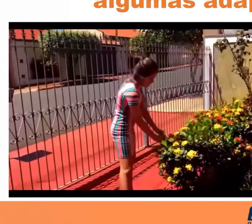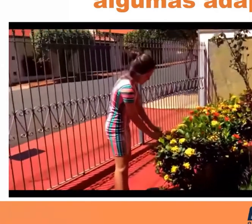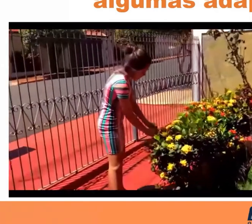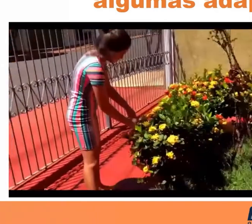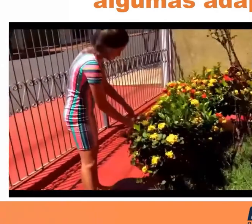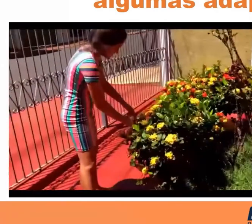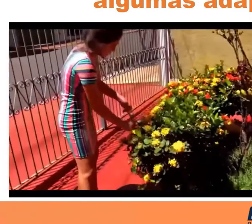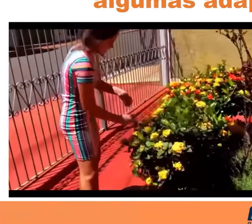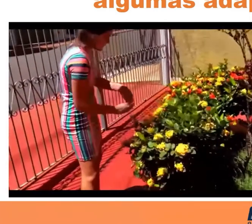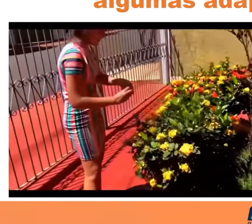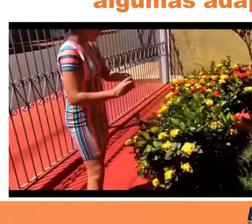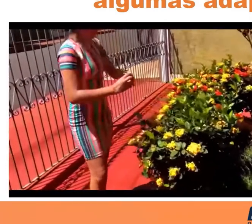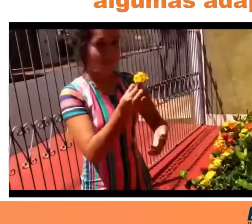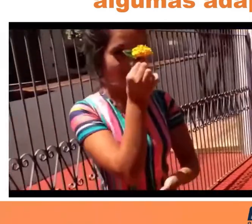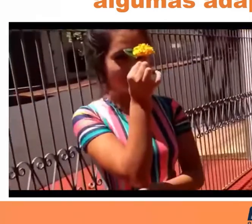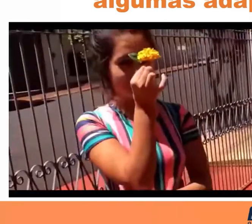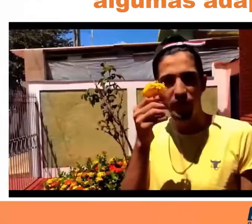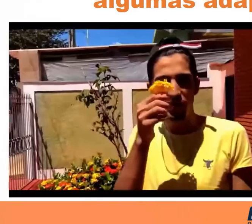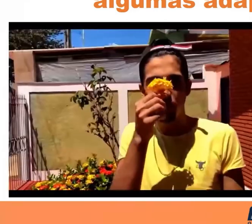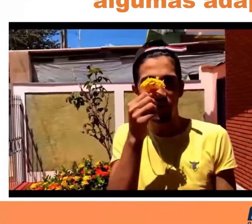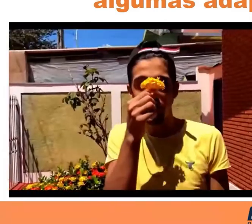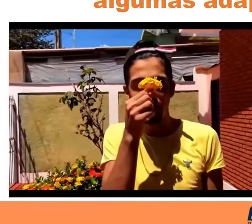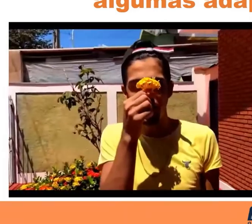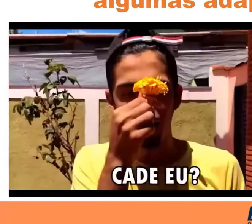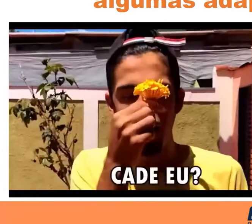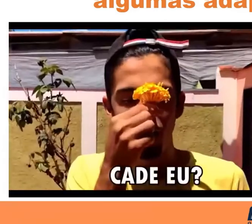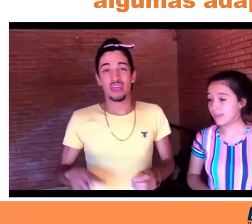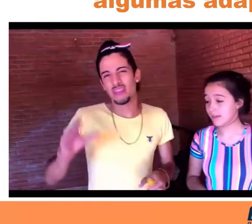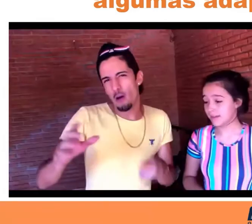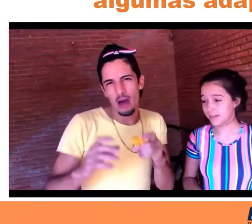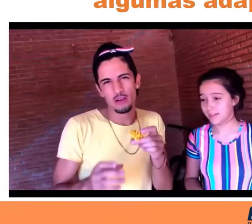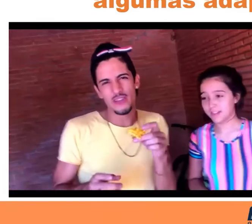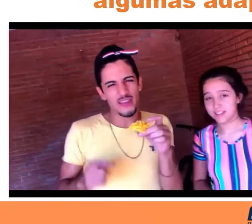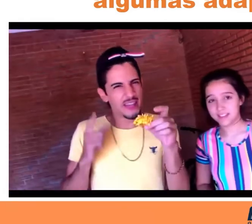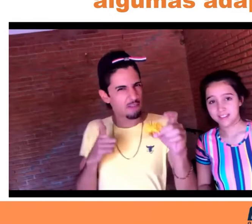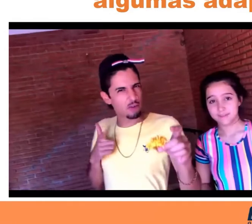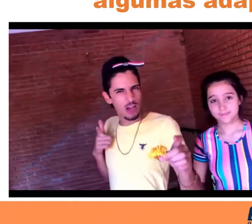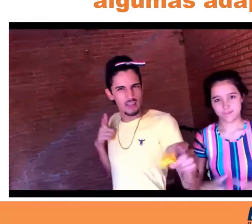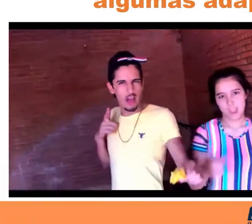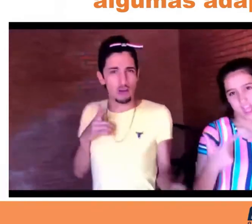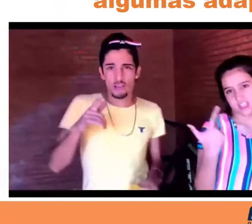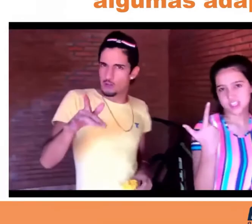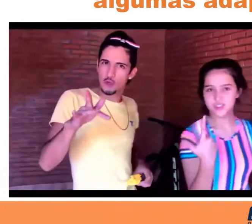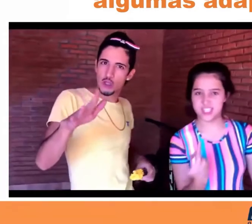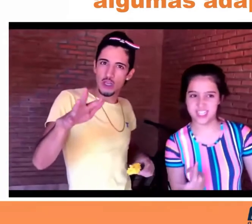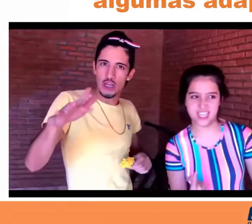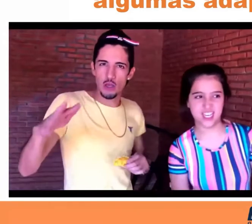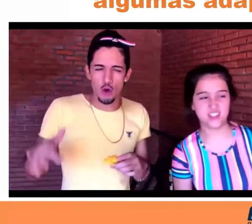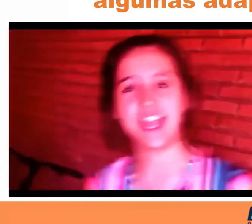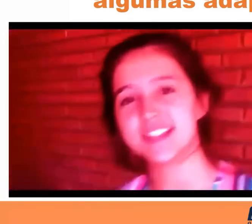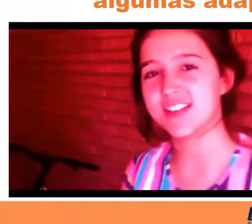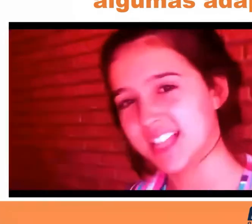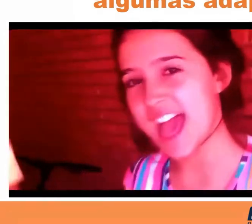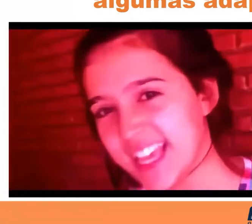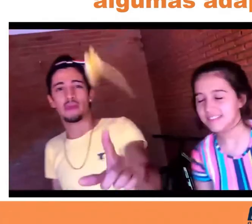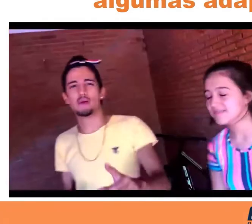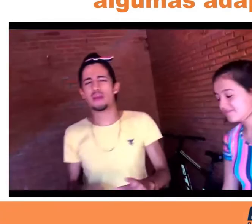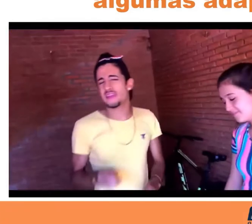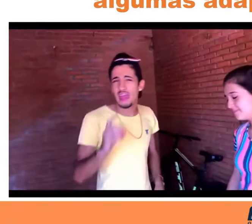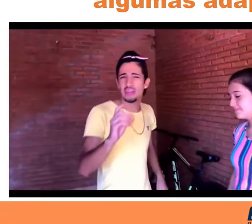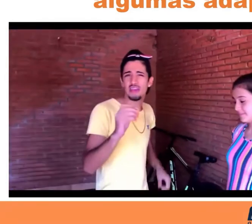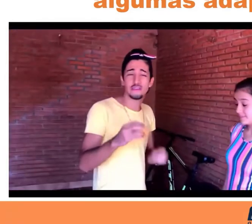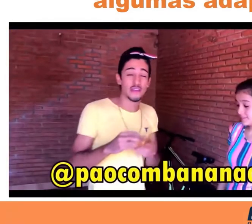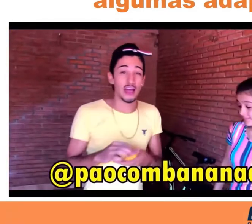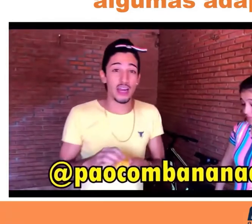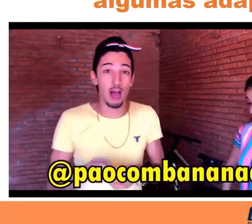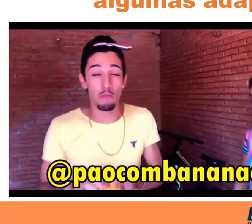essa plantinha e faz assim. Certinho, parceiro. Então, mano, já se inscreve no canal, ativa o sininho.